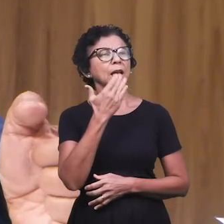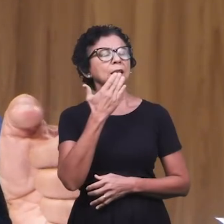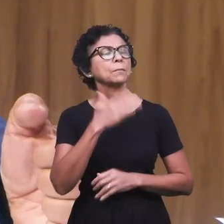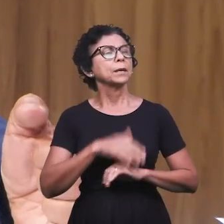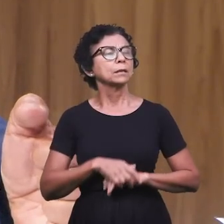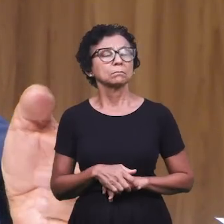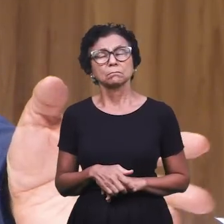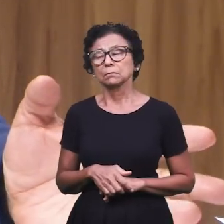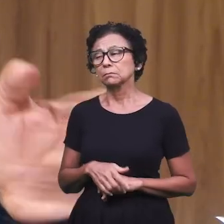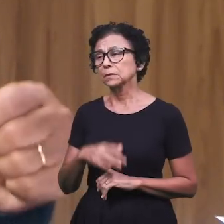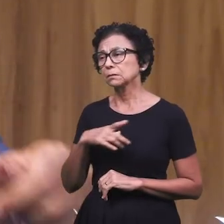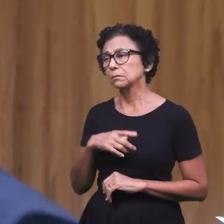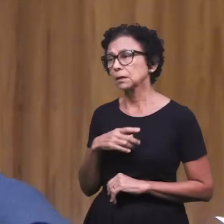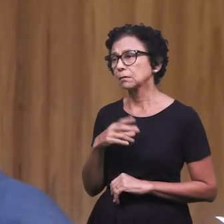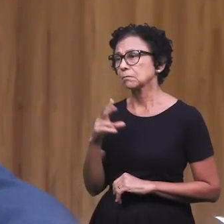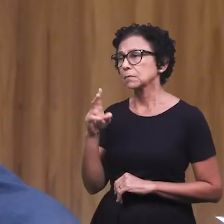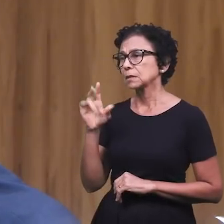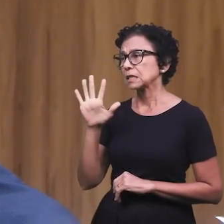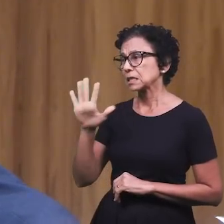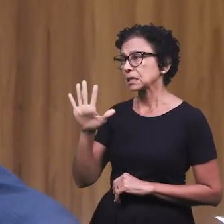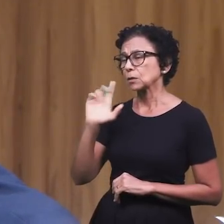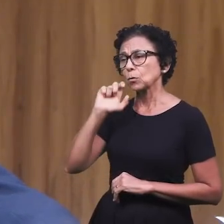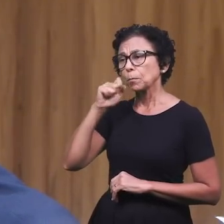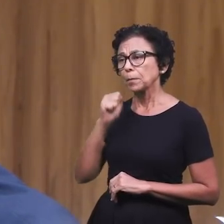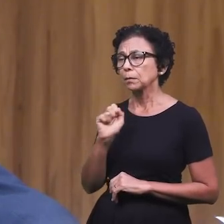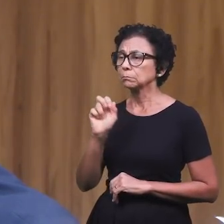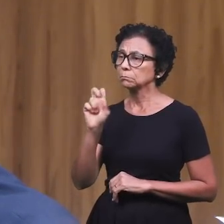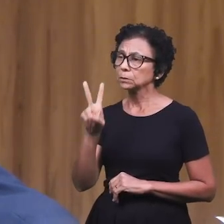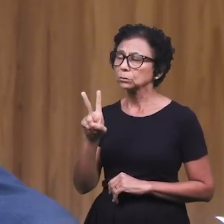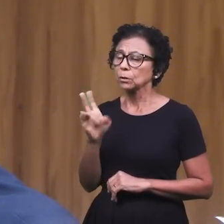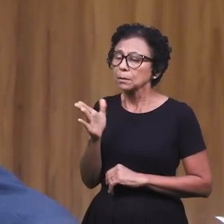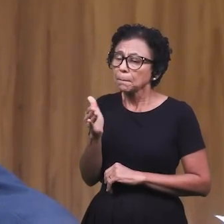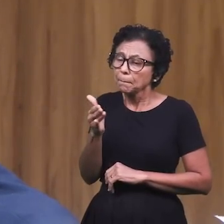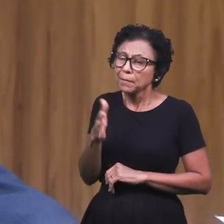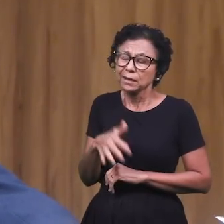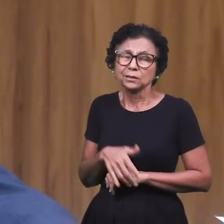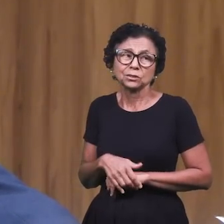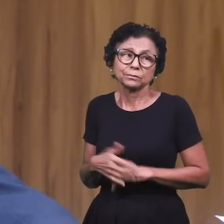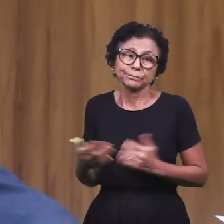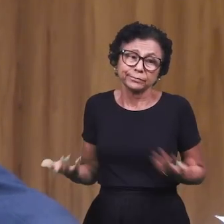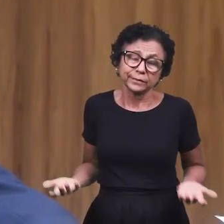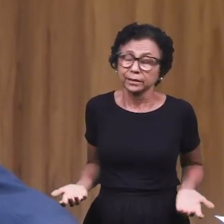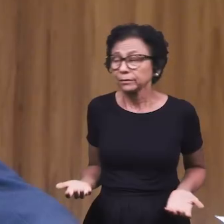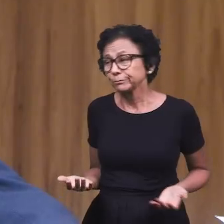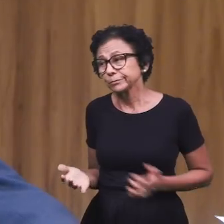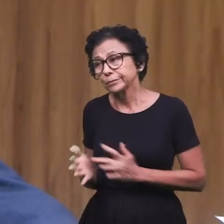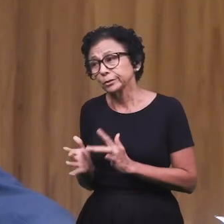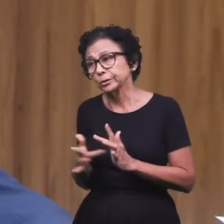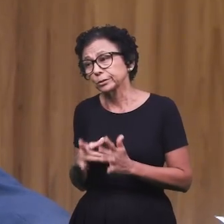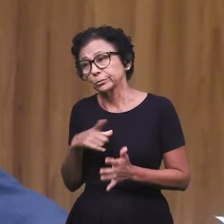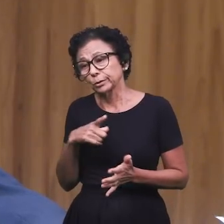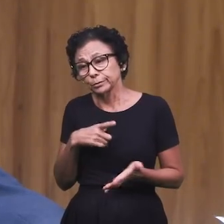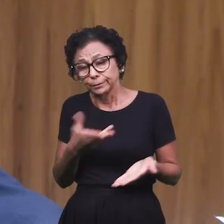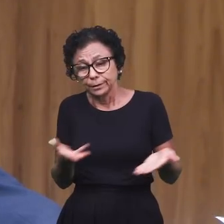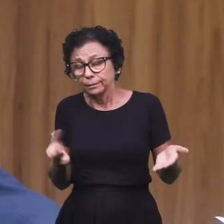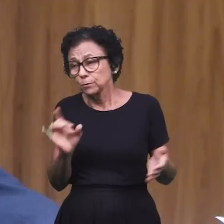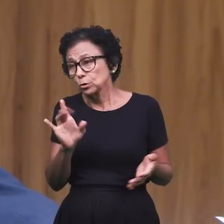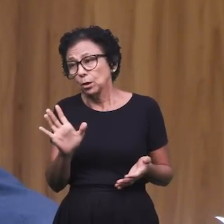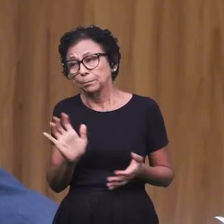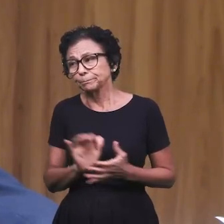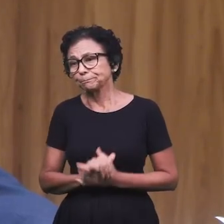e 2 peixes. Mas o que seria isso para uma multidão? E aí, assim meio constrangida, já falo para Jesus, ó, tem aqui isso aqui, o que nós temos é só isso